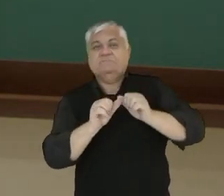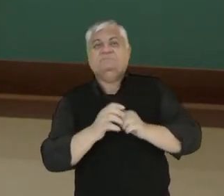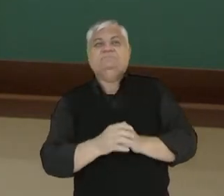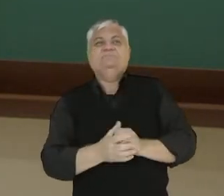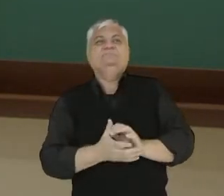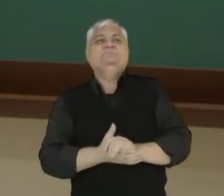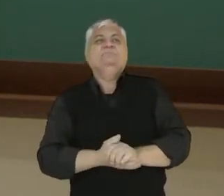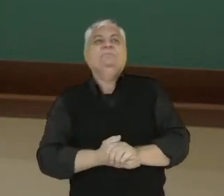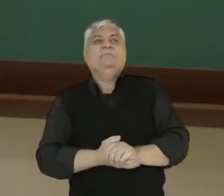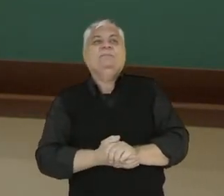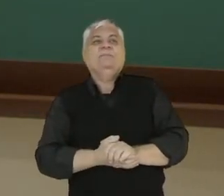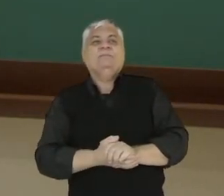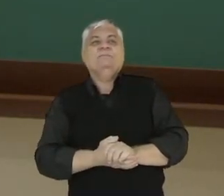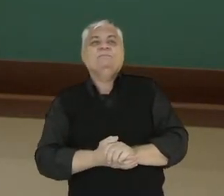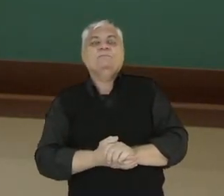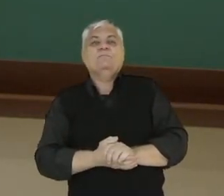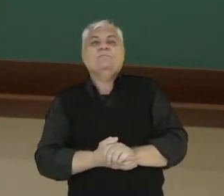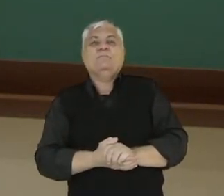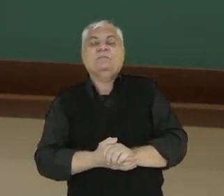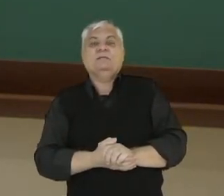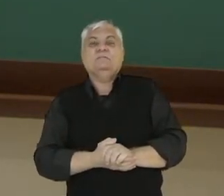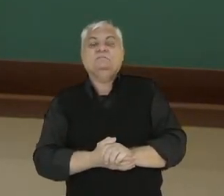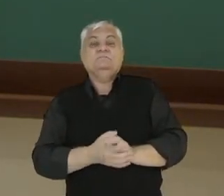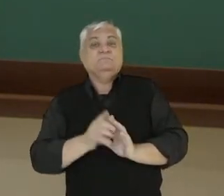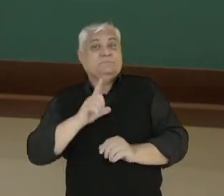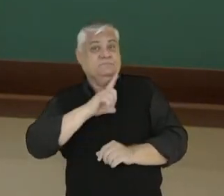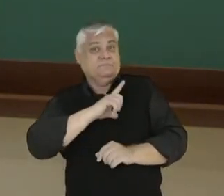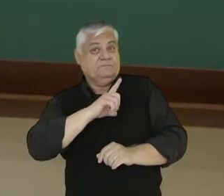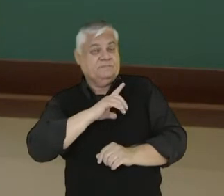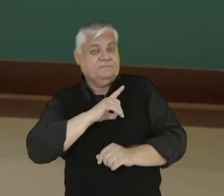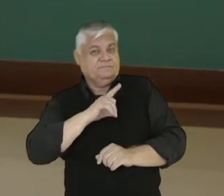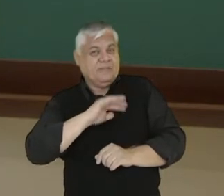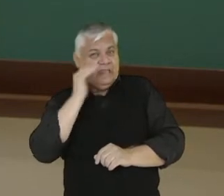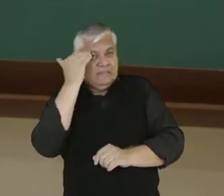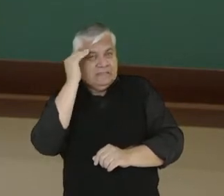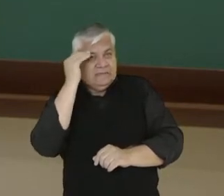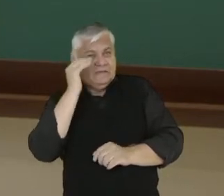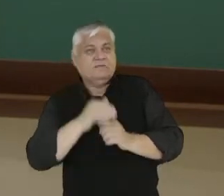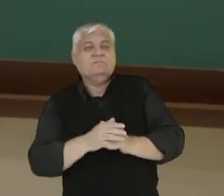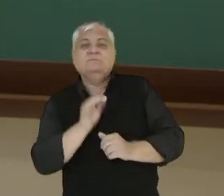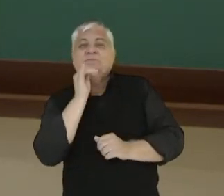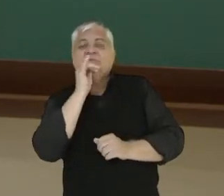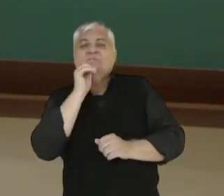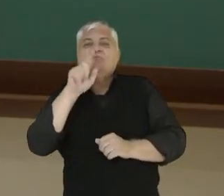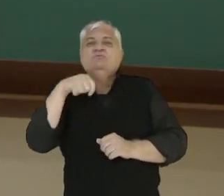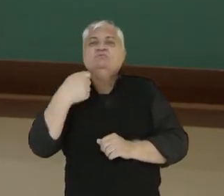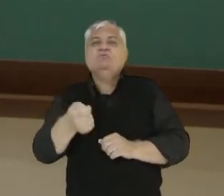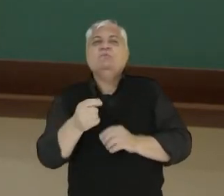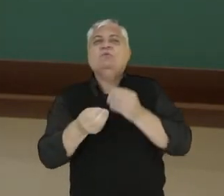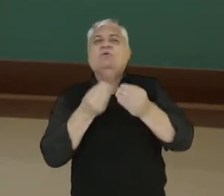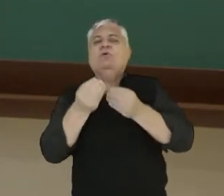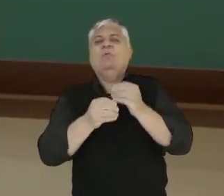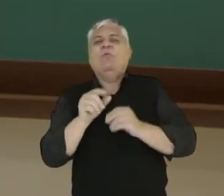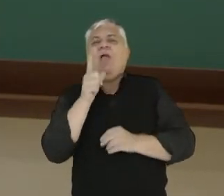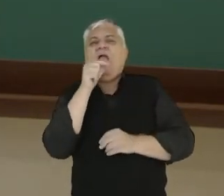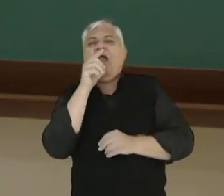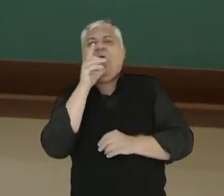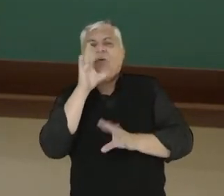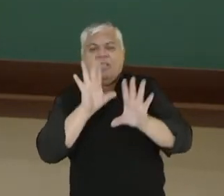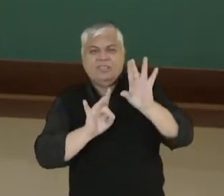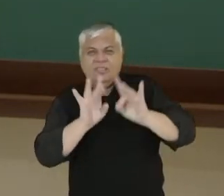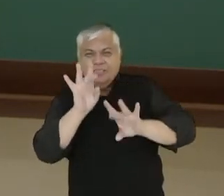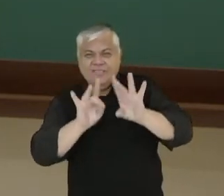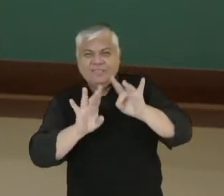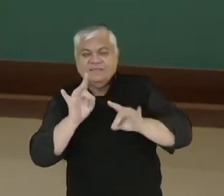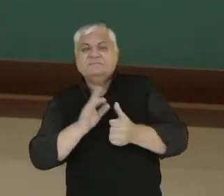velocidade. E assim, ainda, se você pegou isso, né, vamos falar um pouquinho da refração nos líquidos. A refração